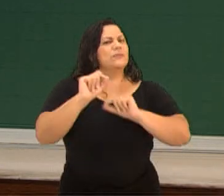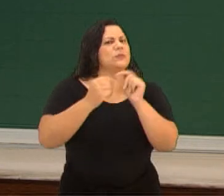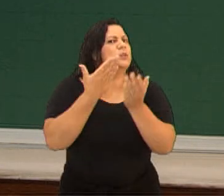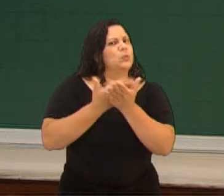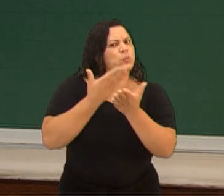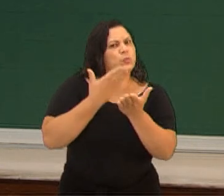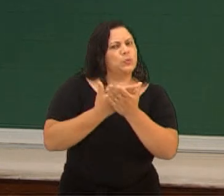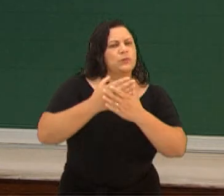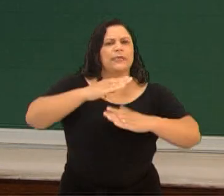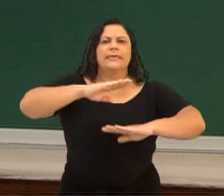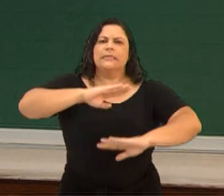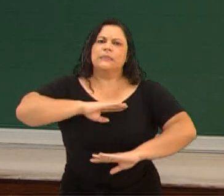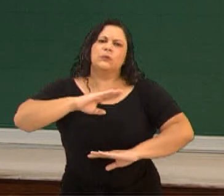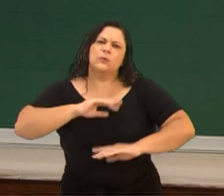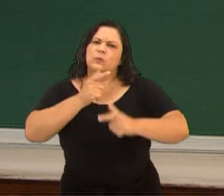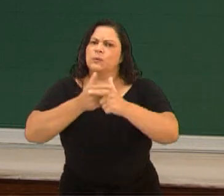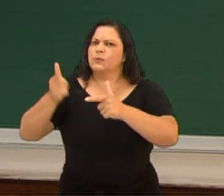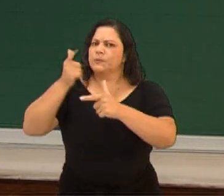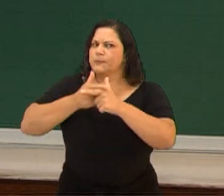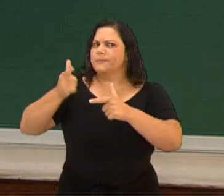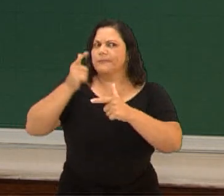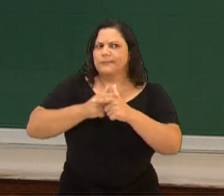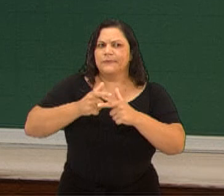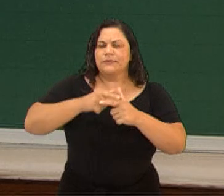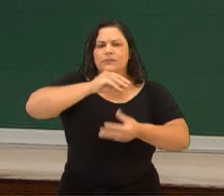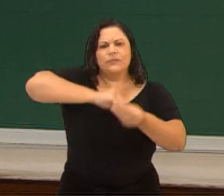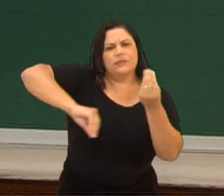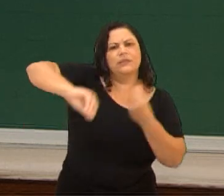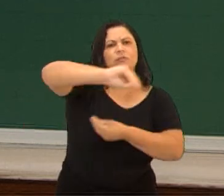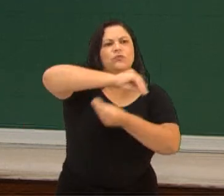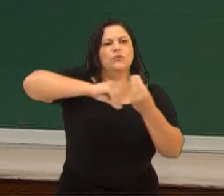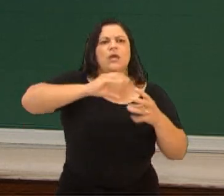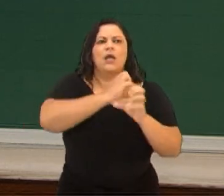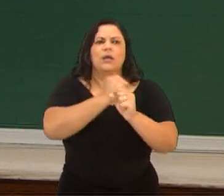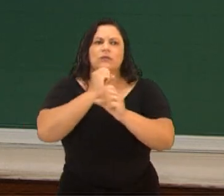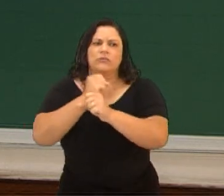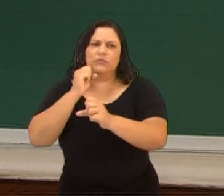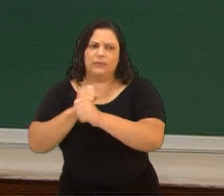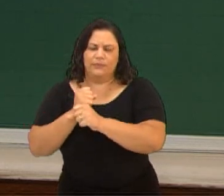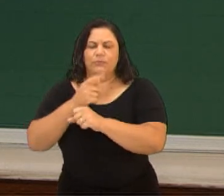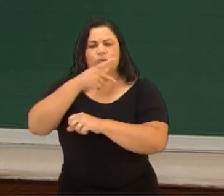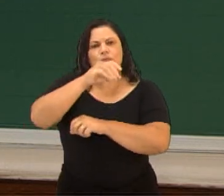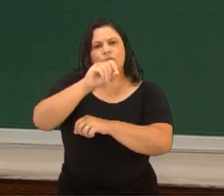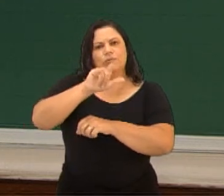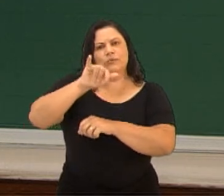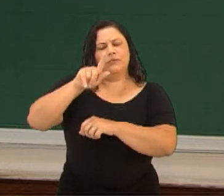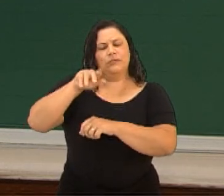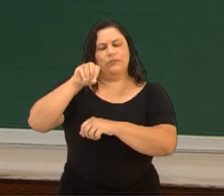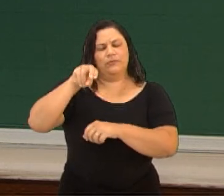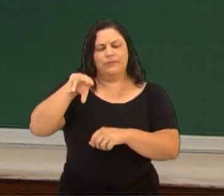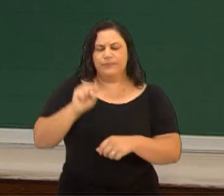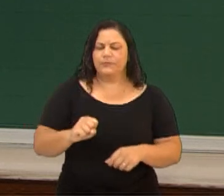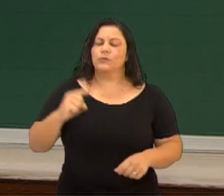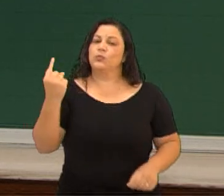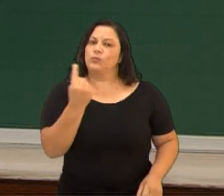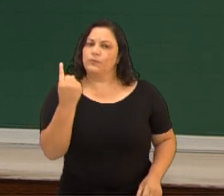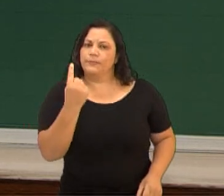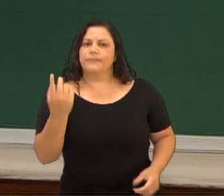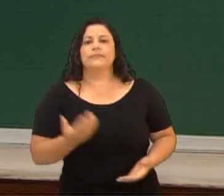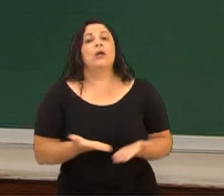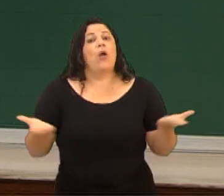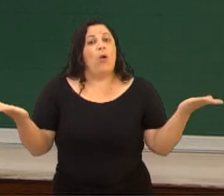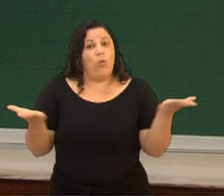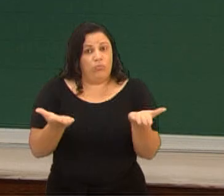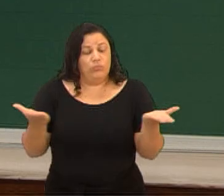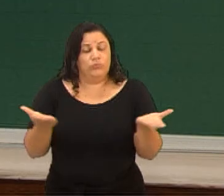estudamos situações e problemas envolvendo o cálculo da área de polígonos, parte 1. Certinho? Na aula de hoje, nós